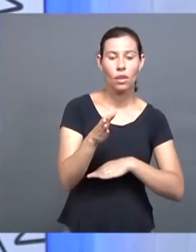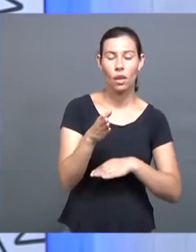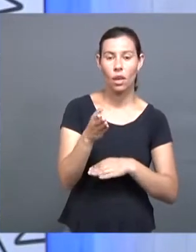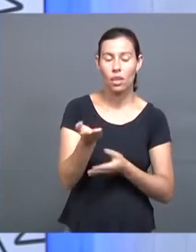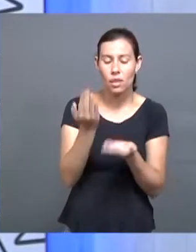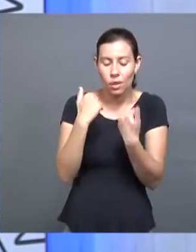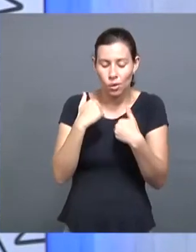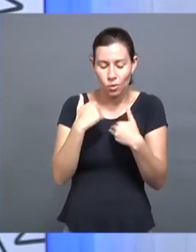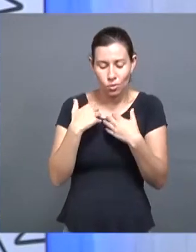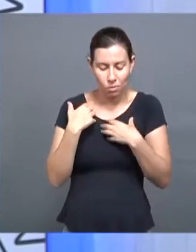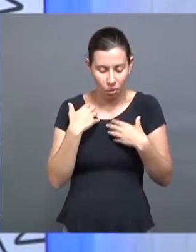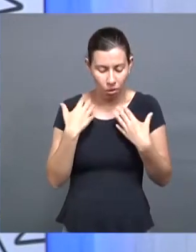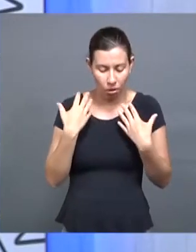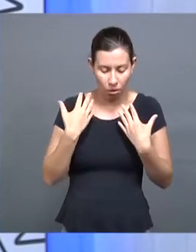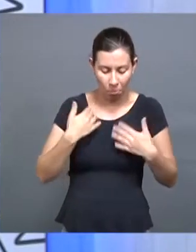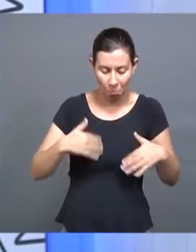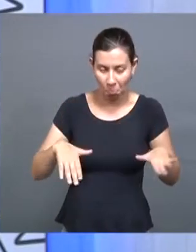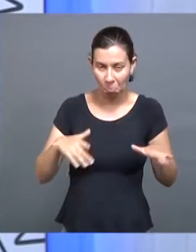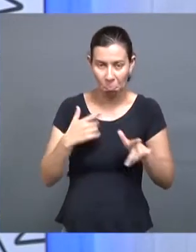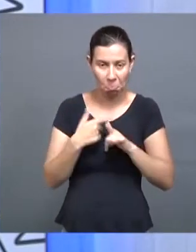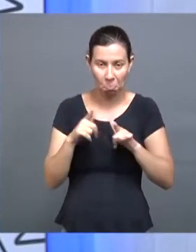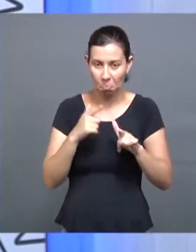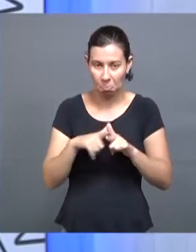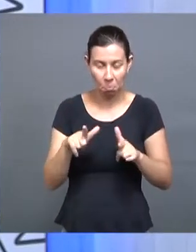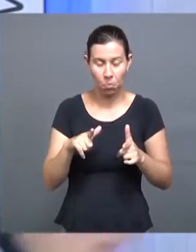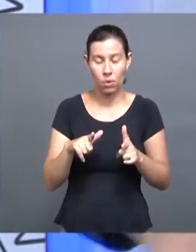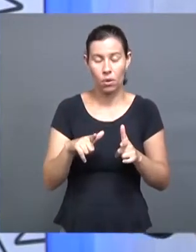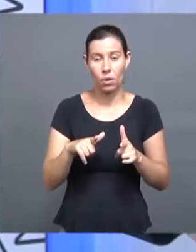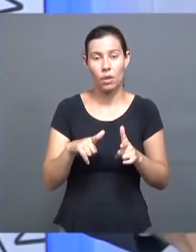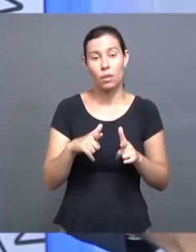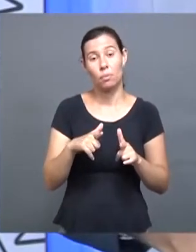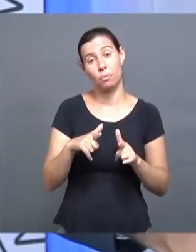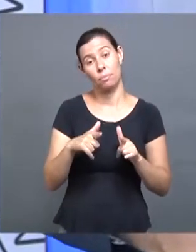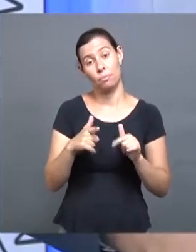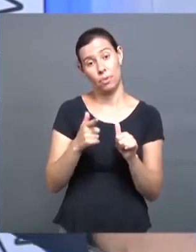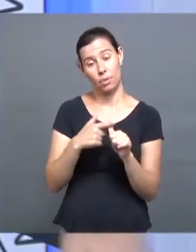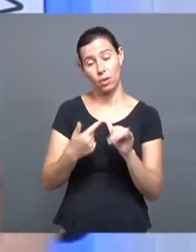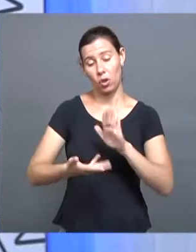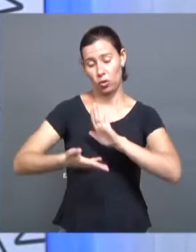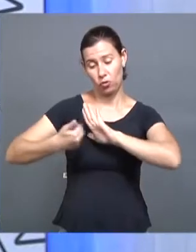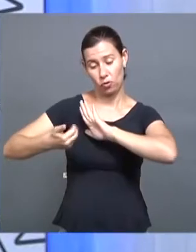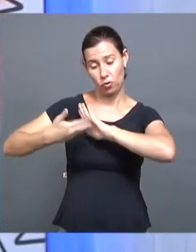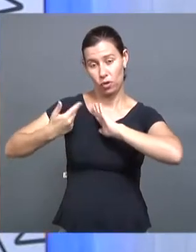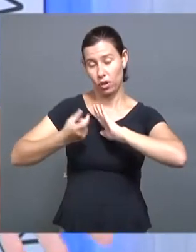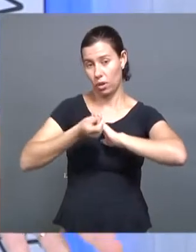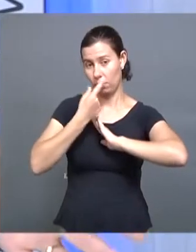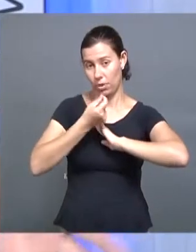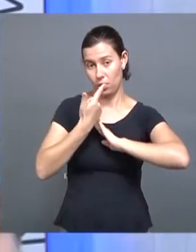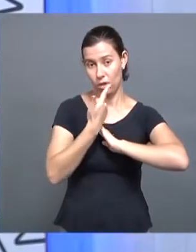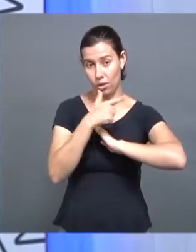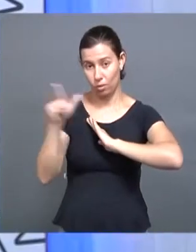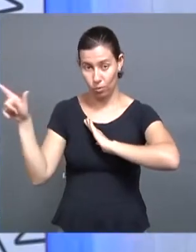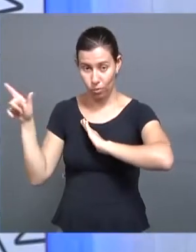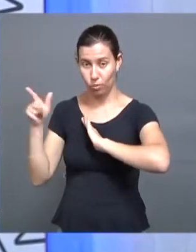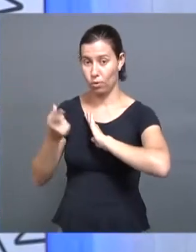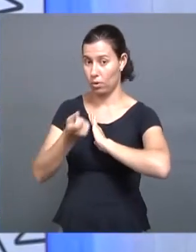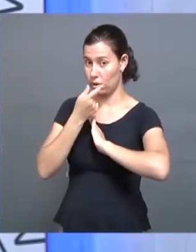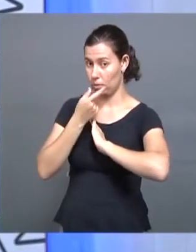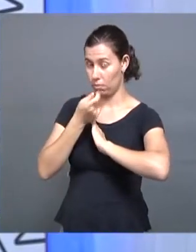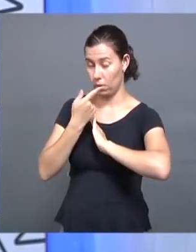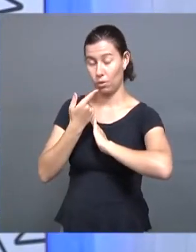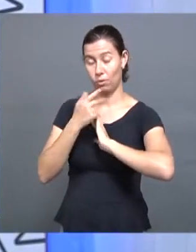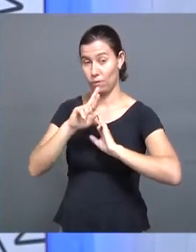aquela é a causa principal. Então, a primeira coisa que tem que fazer é tirar toda aquela medicação, entrar com um preventivo, para